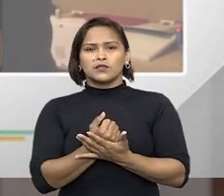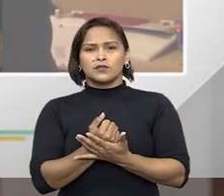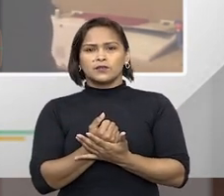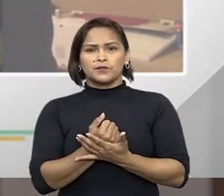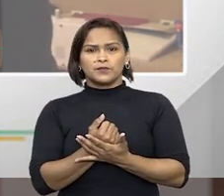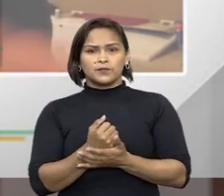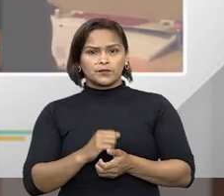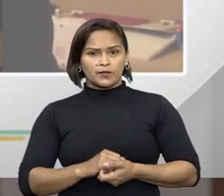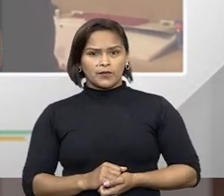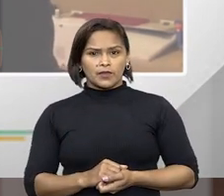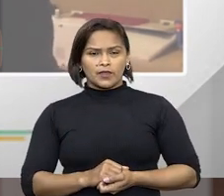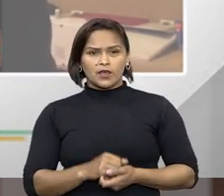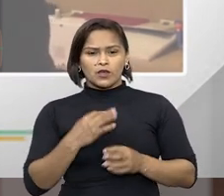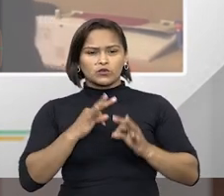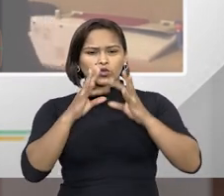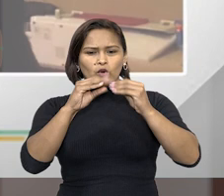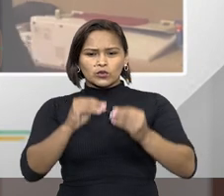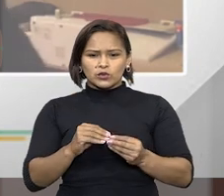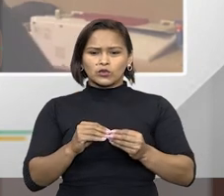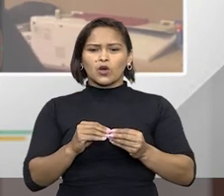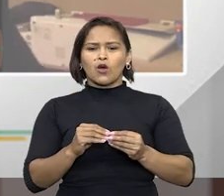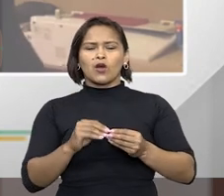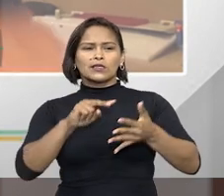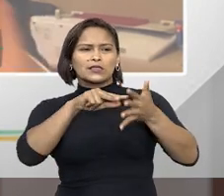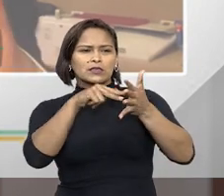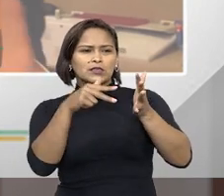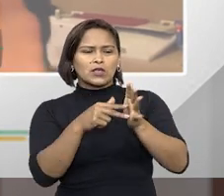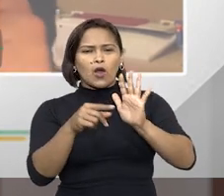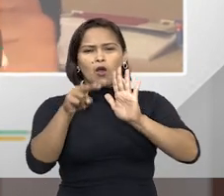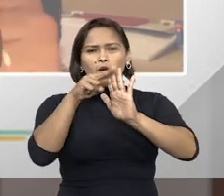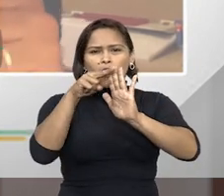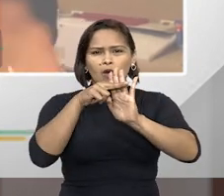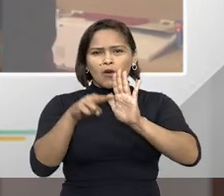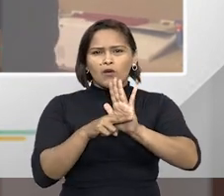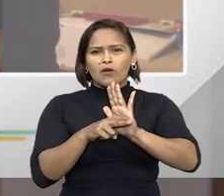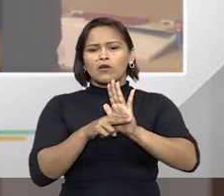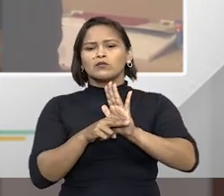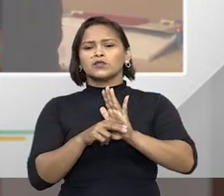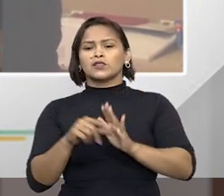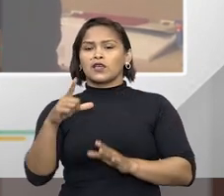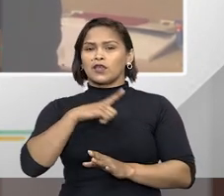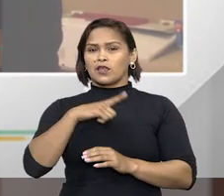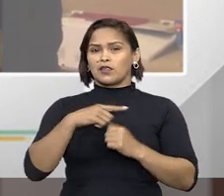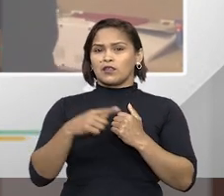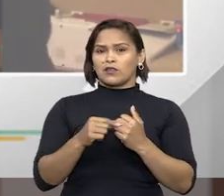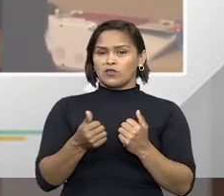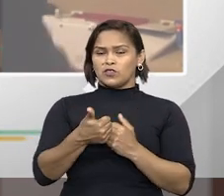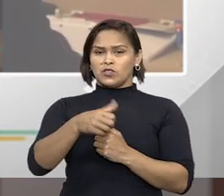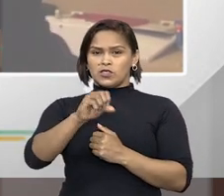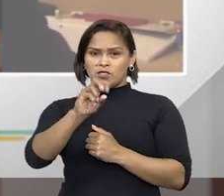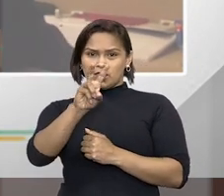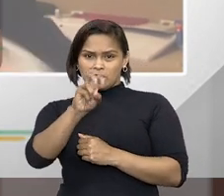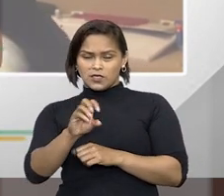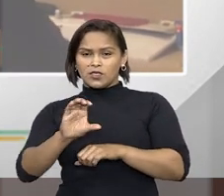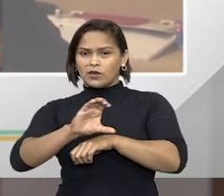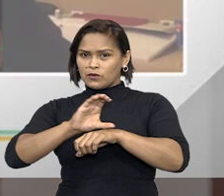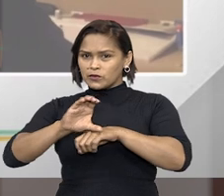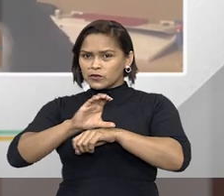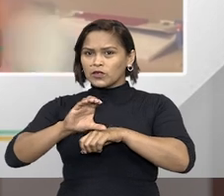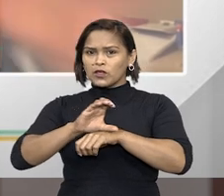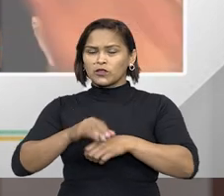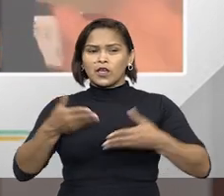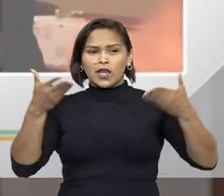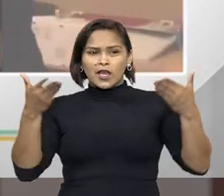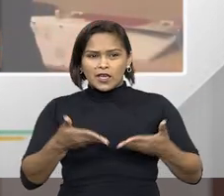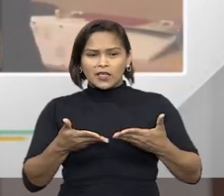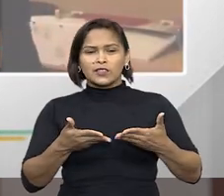com todas essas configurações, né, prevista no artigo 105 da Constituição, ele já vem para prestar